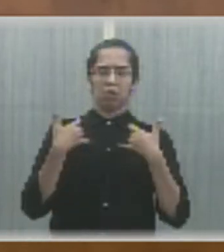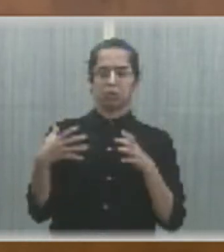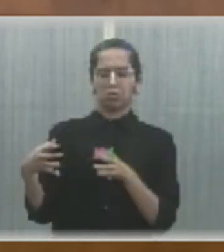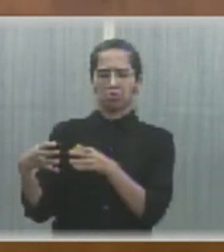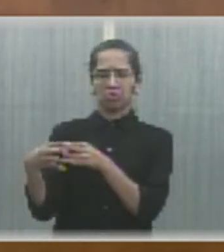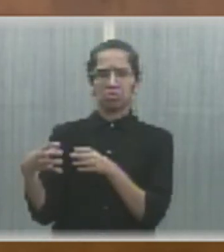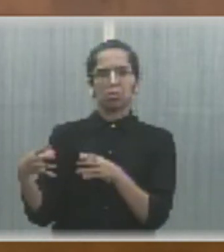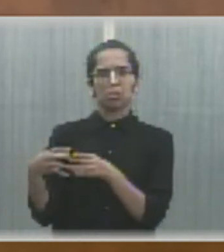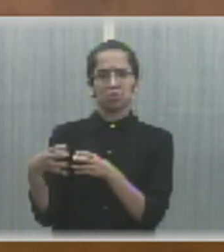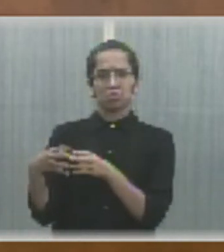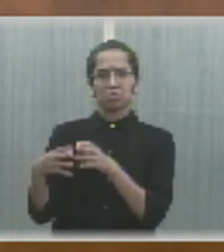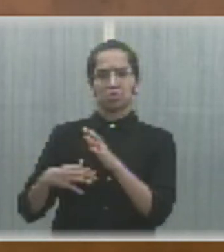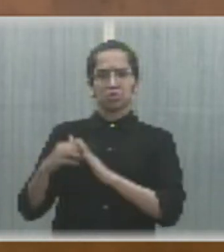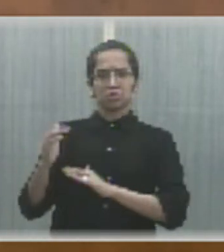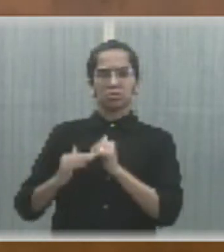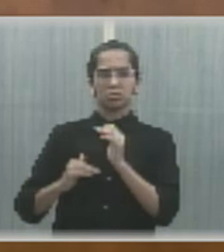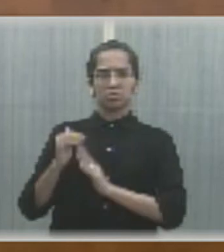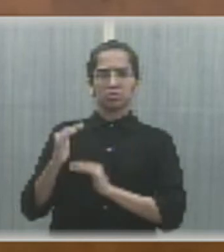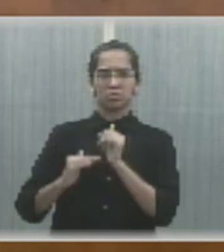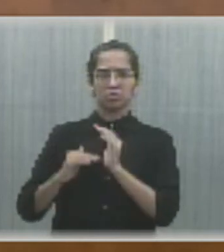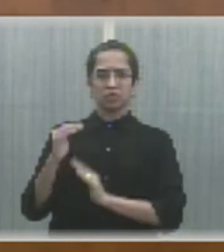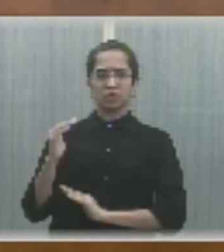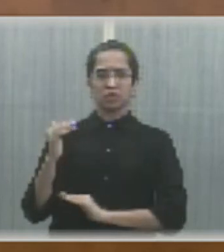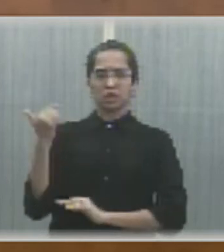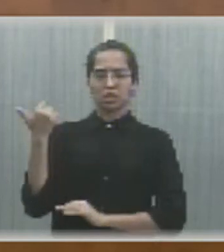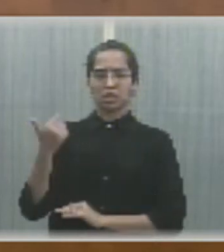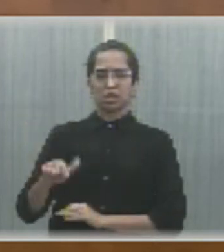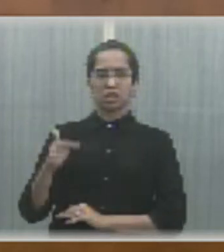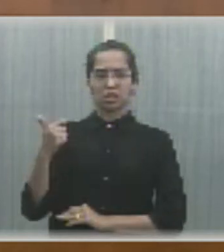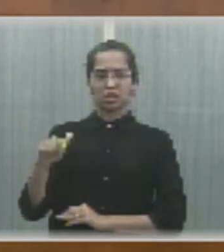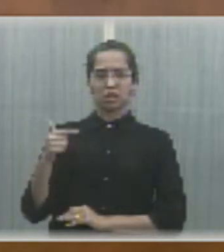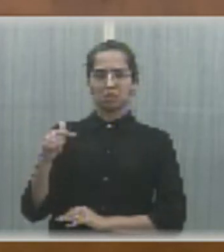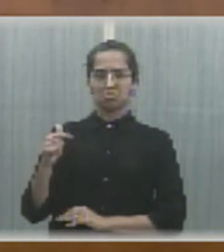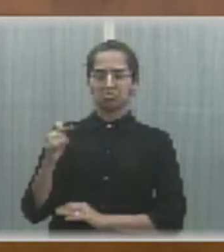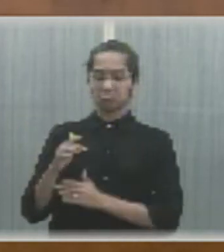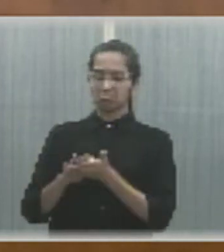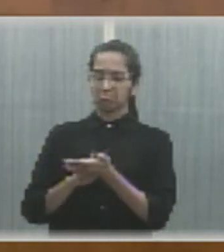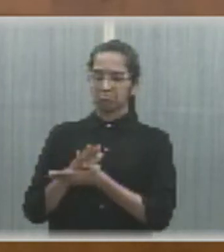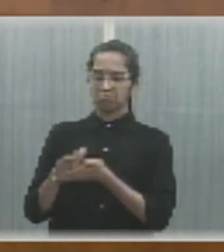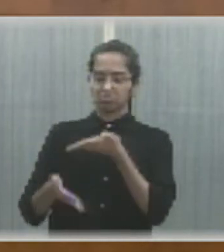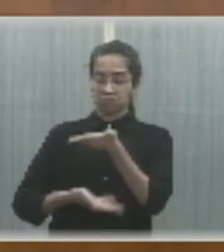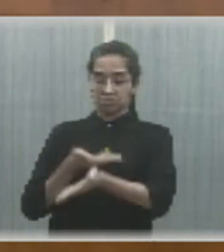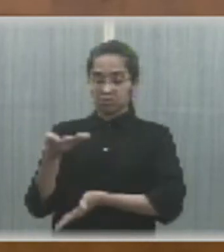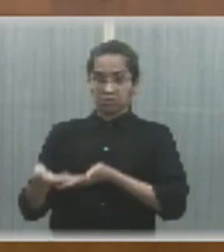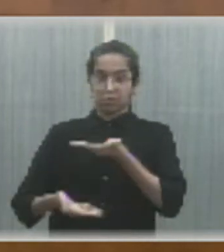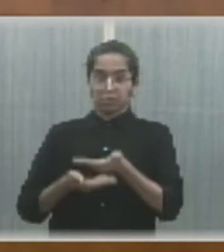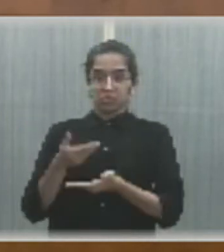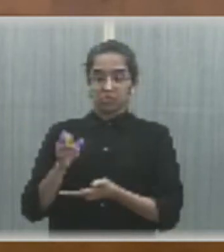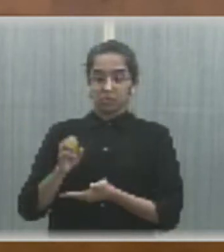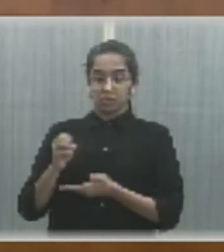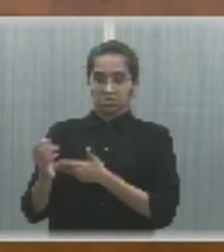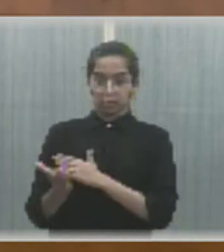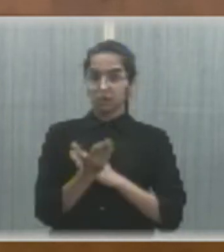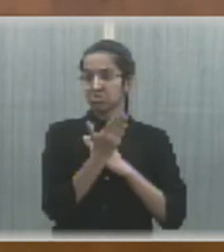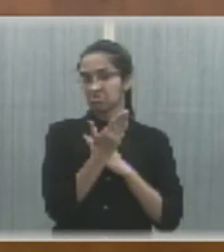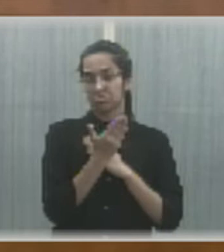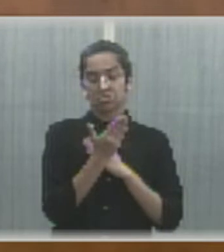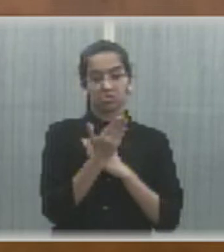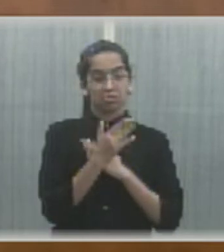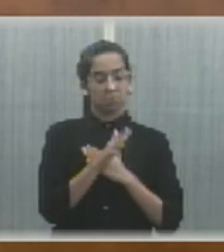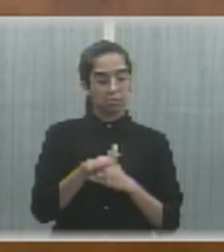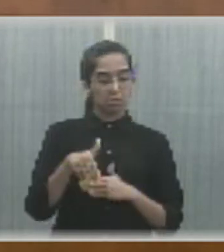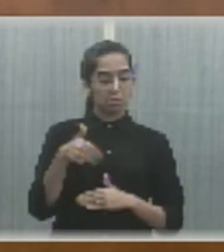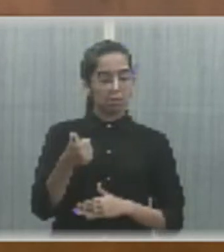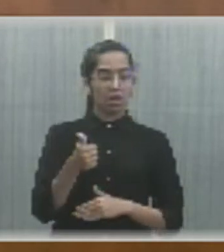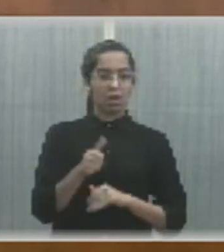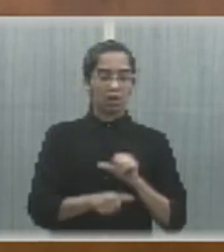categoria que não traz, que não quer de forma alguma dialogar, trazer as contribuições para que nós possamos